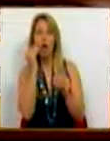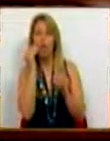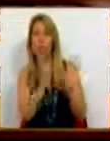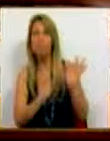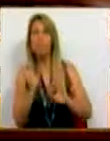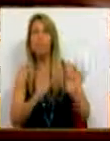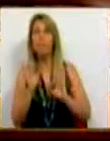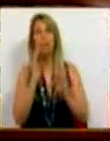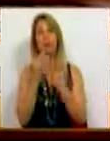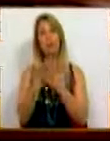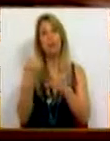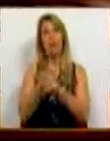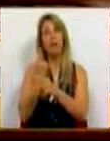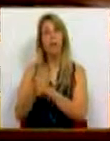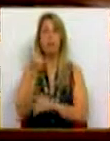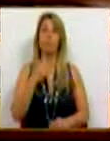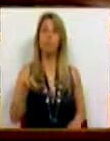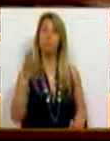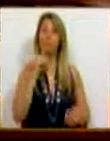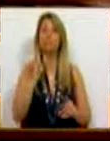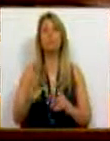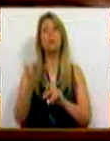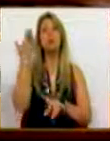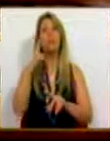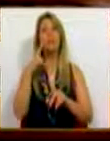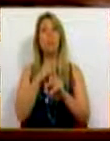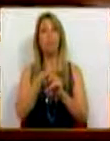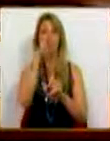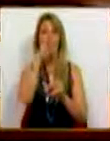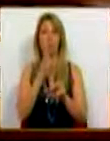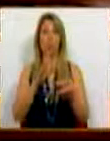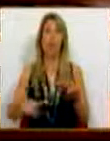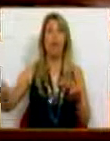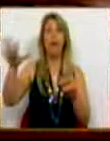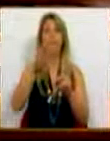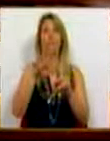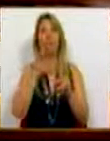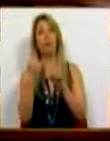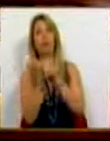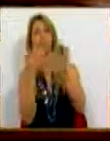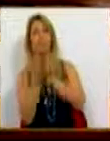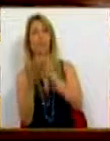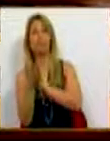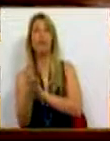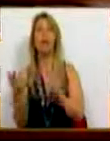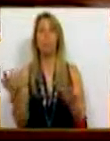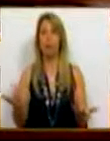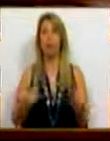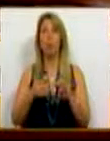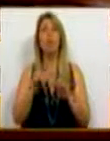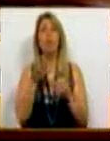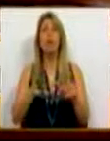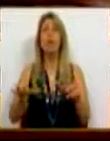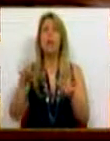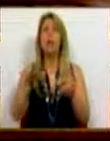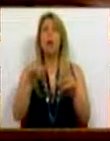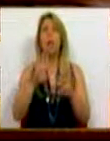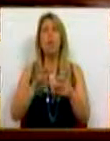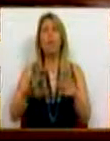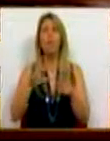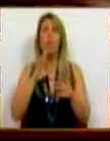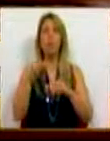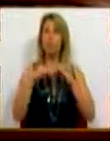principal contributo do Ministério do Ambiente para a criação de emprego. Entendemos a economia circular como uma cadeia de valor sustentável